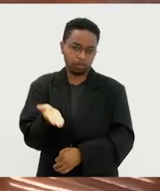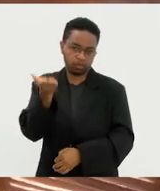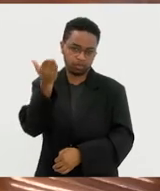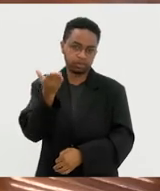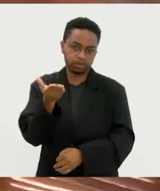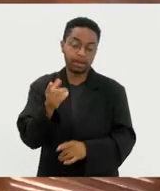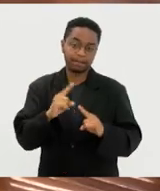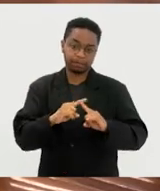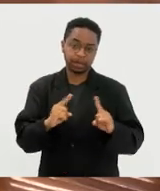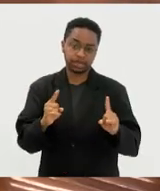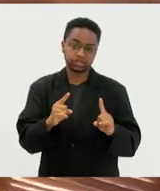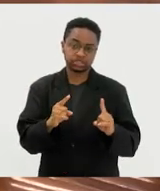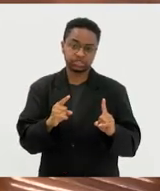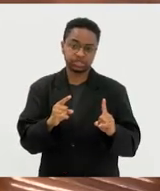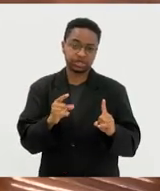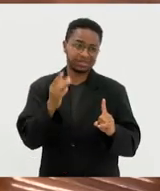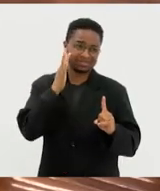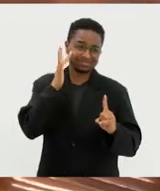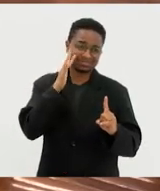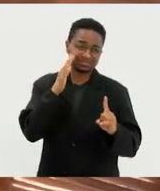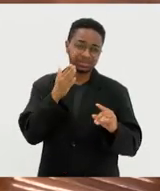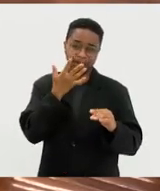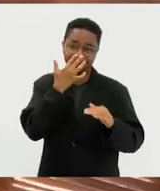está previsto, dali um pouquinho para cima. Uhum.